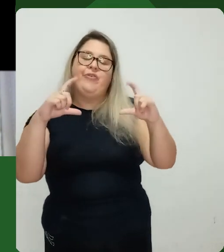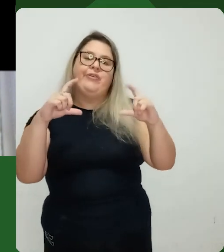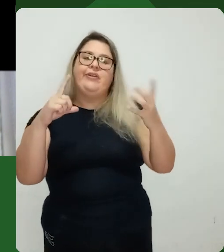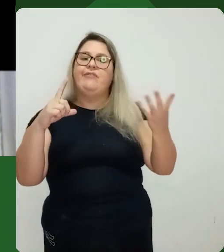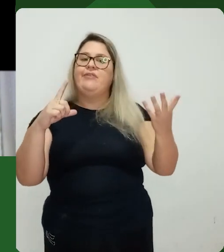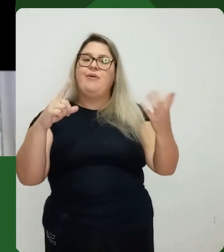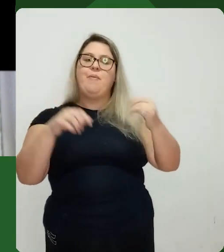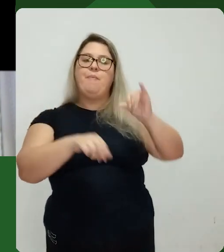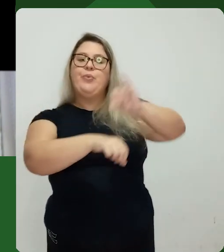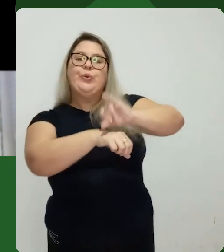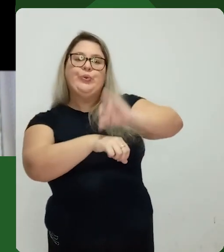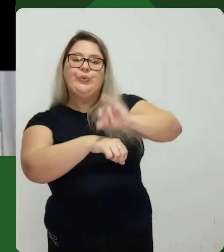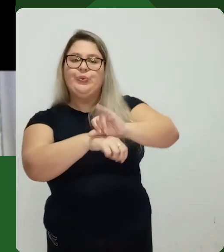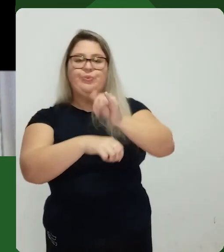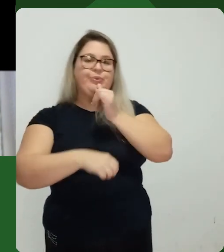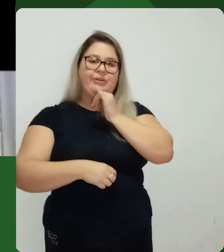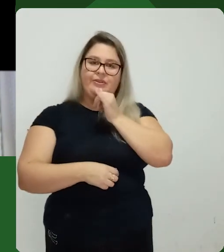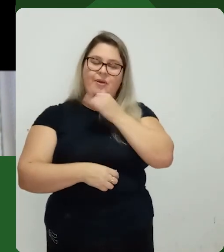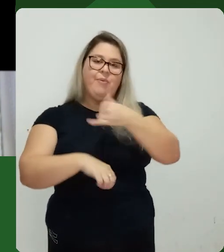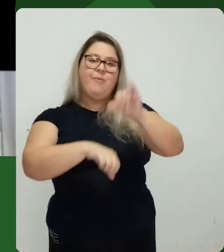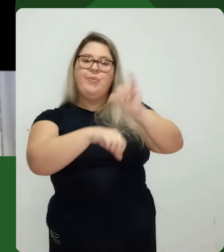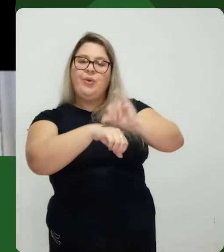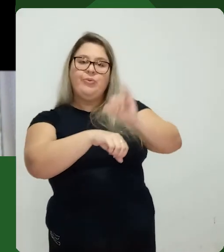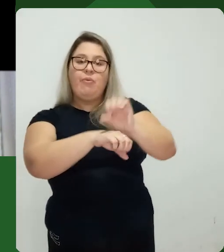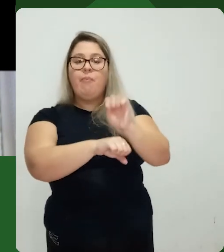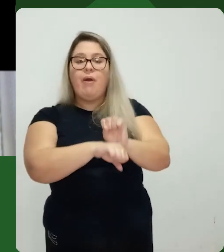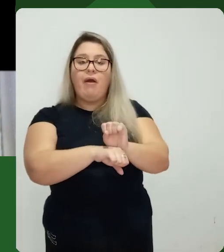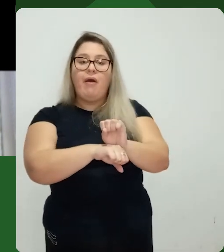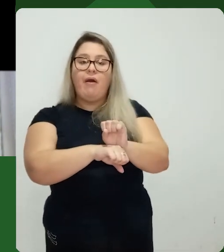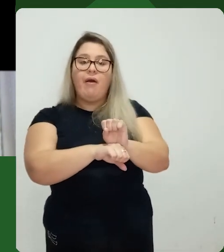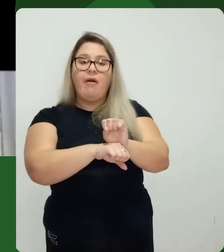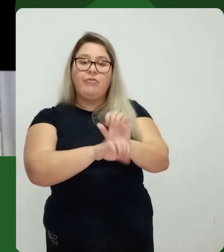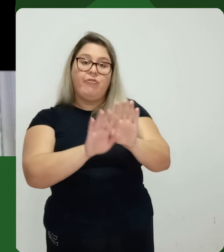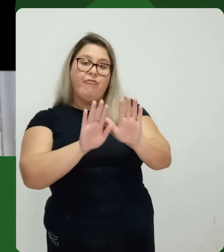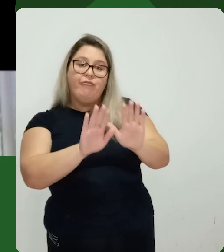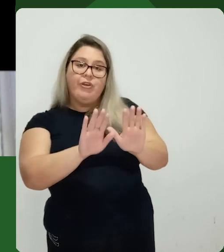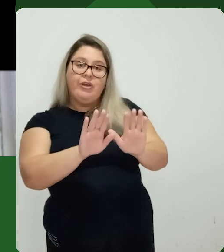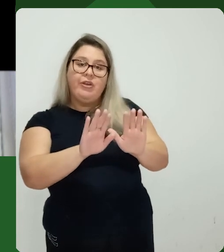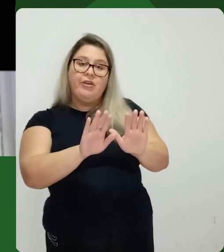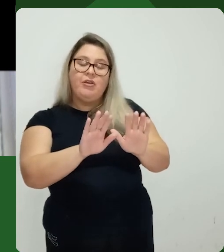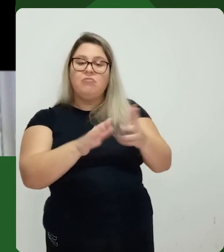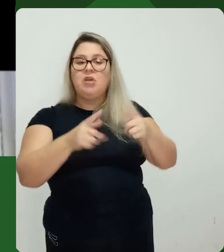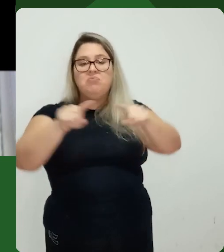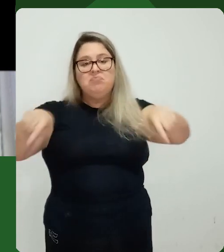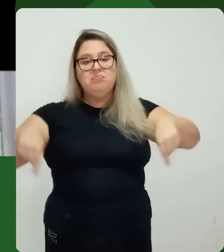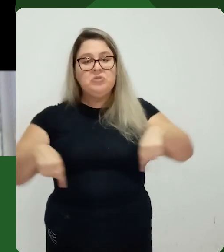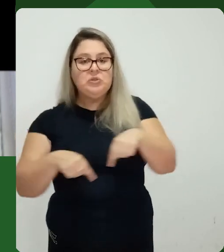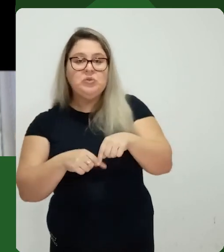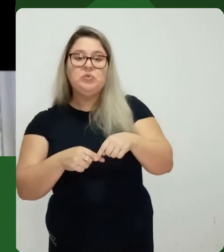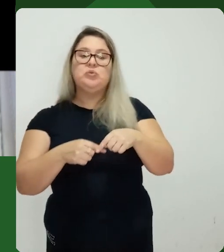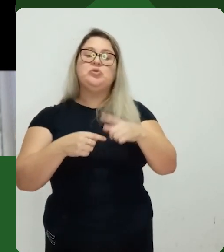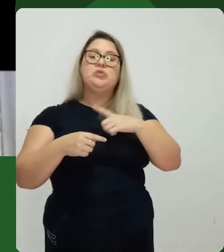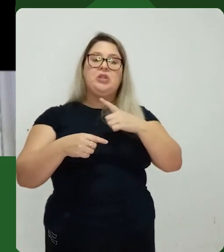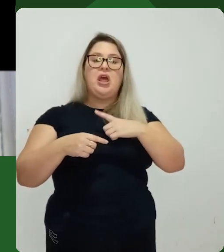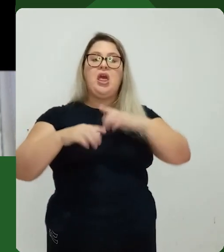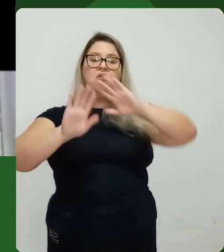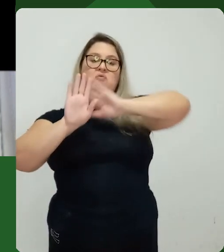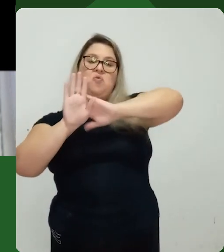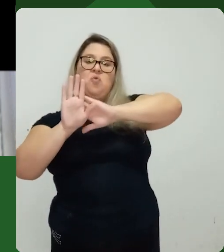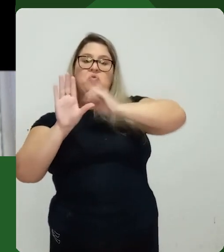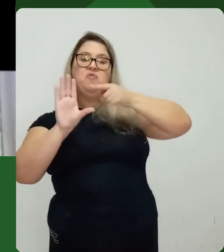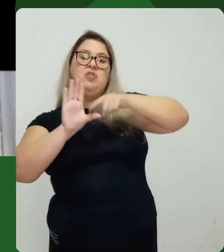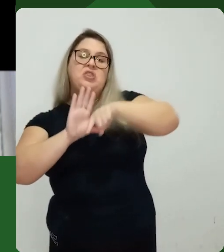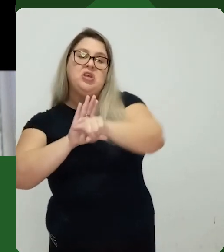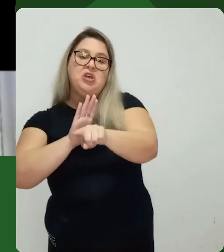você puder evitar trabalhar com ISO elevado, principalmente em momentos assim que você vai fazer uma fotografia, tipo fotografia de produto,